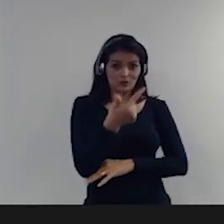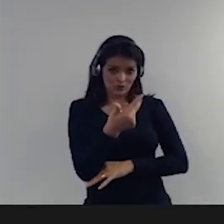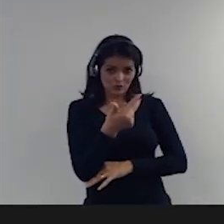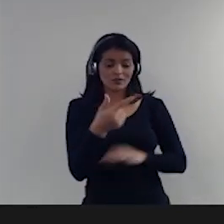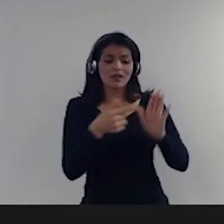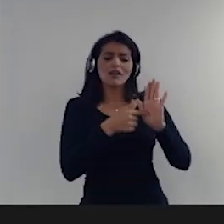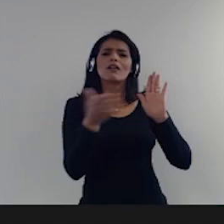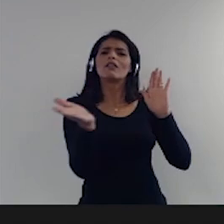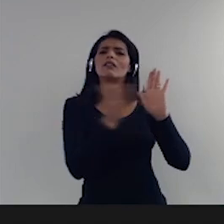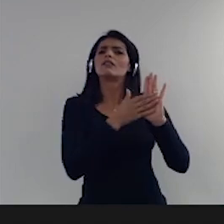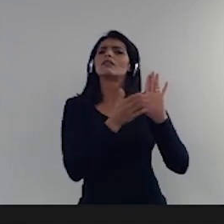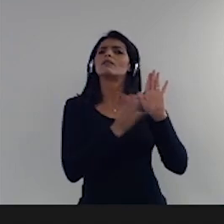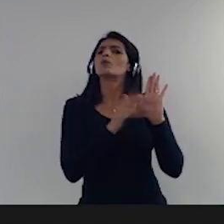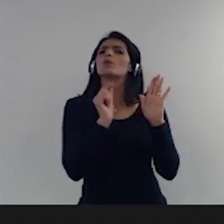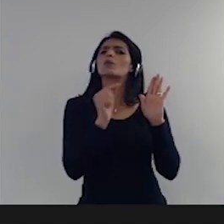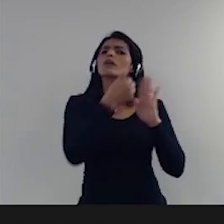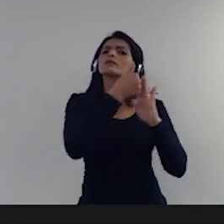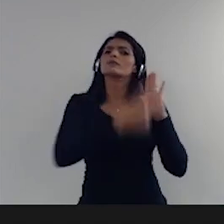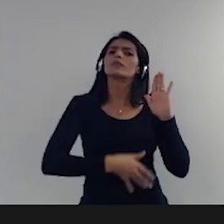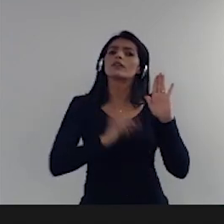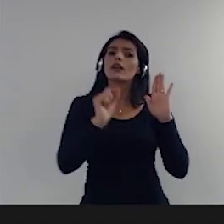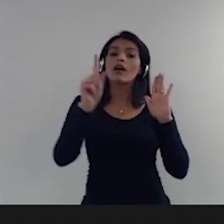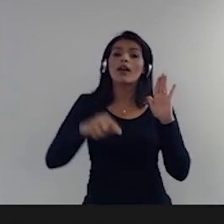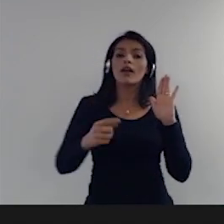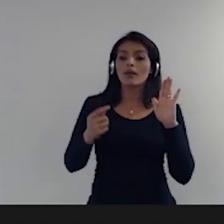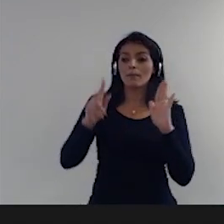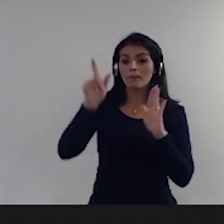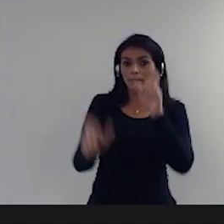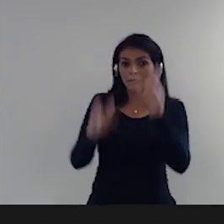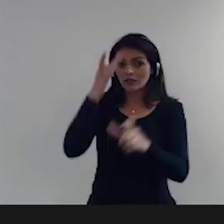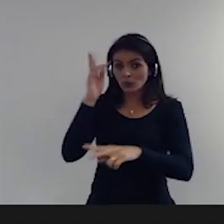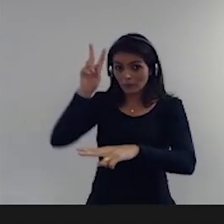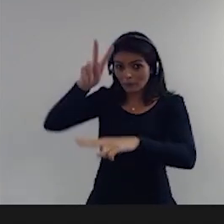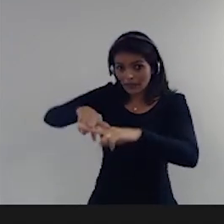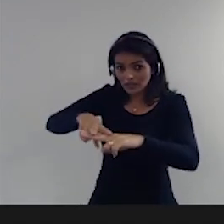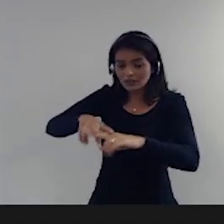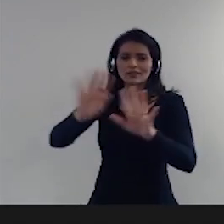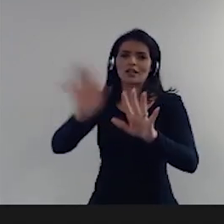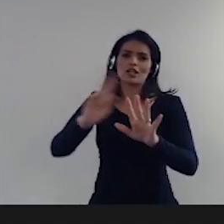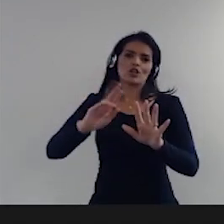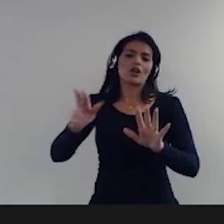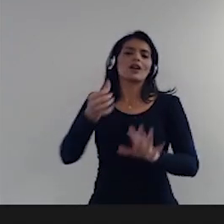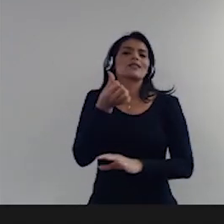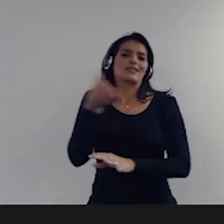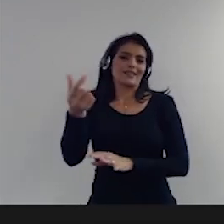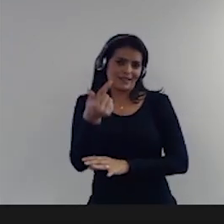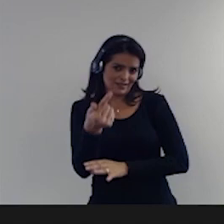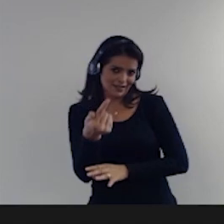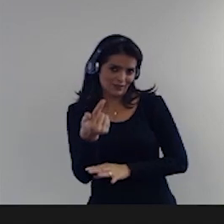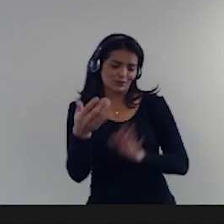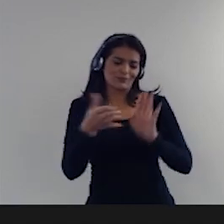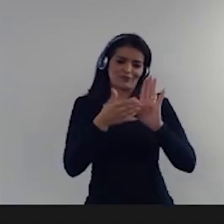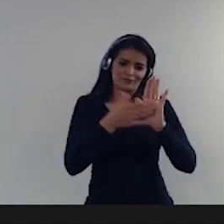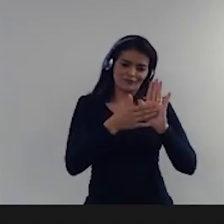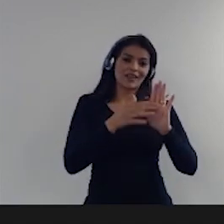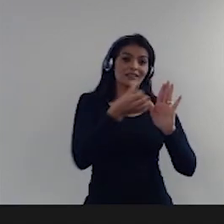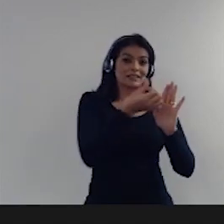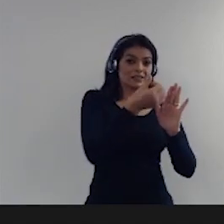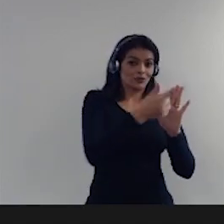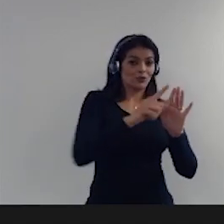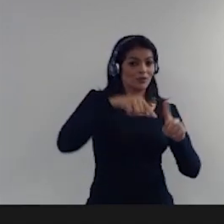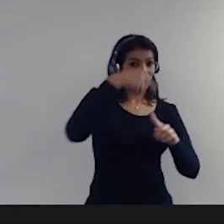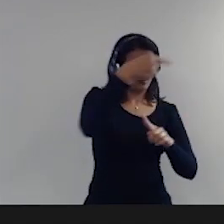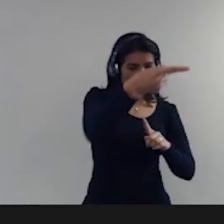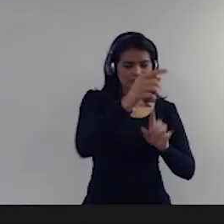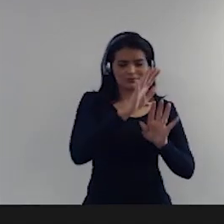que trata da questão de presos internos. Não, na verdade, essa é a 67 que eu quero me referir. A 62 nós vamos